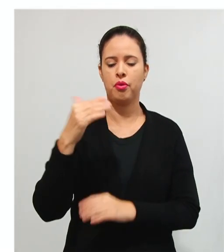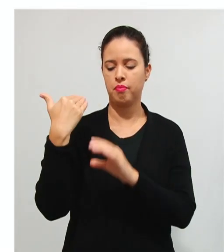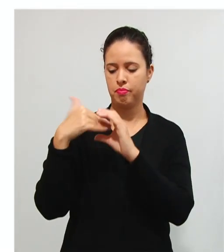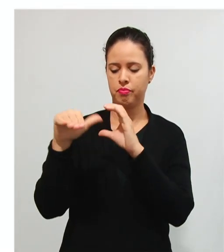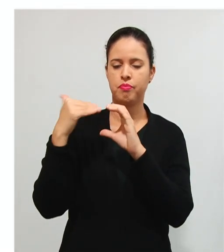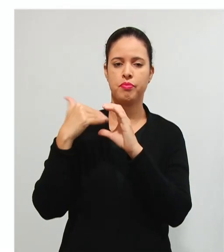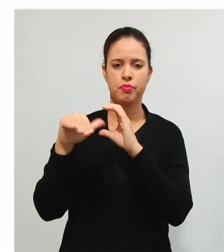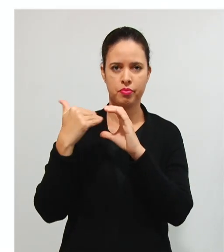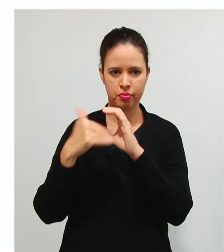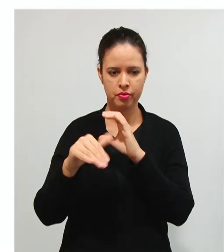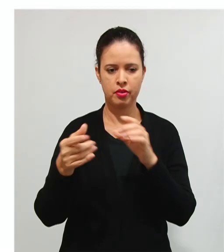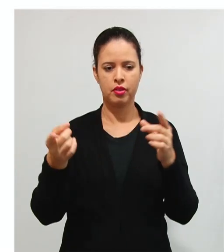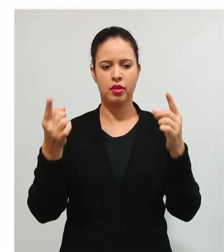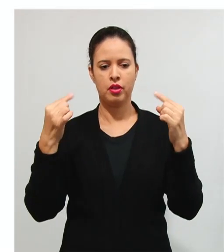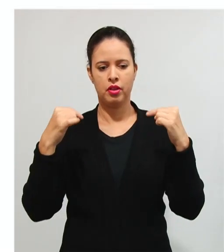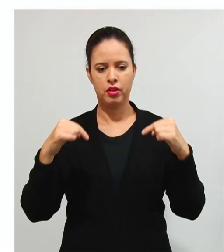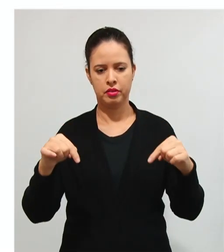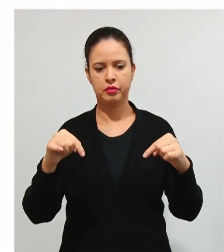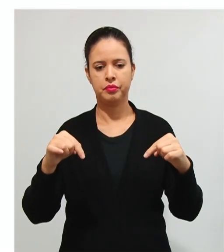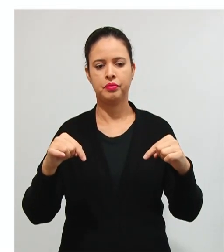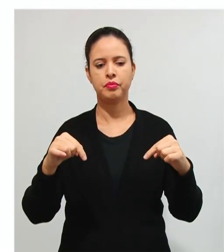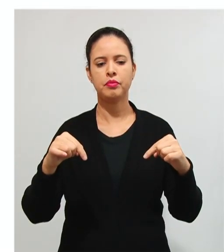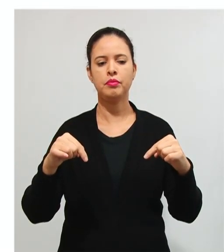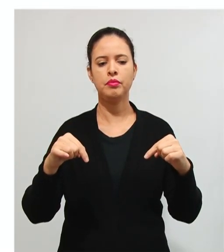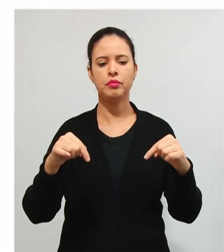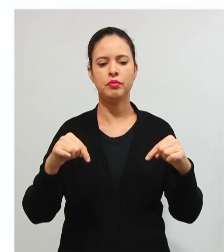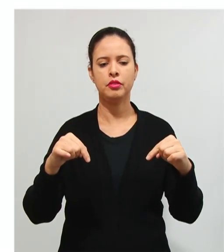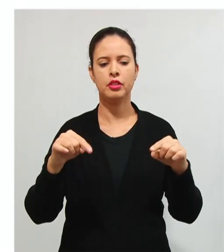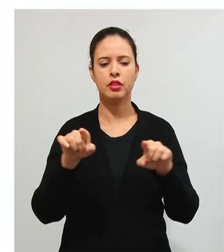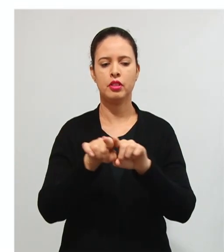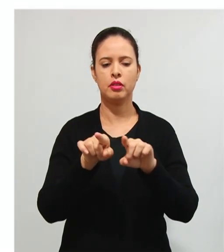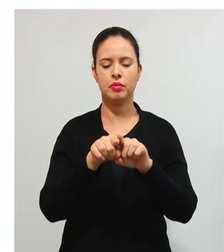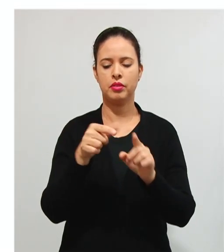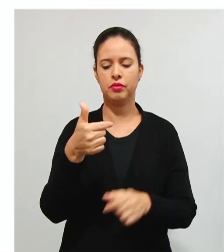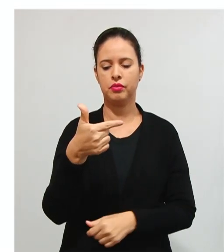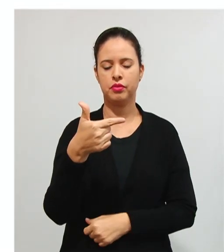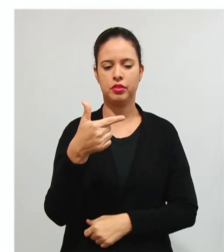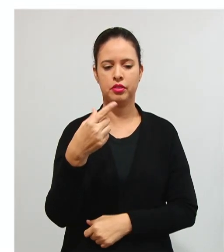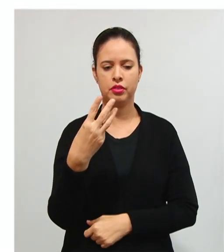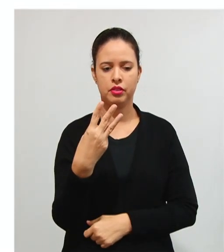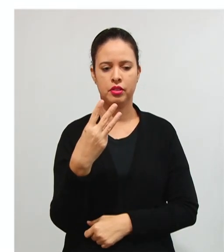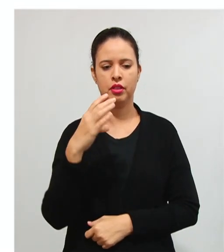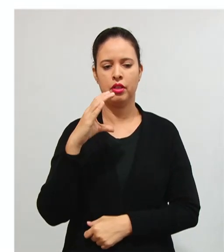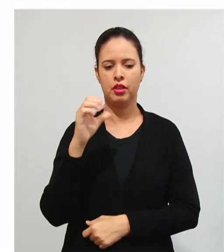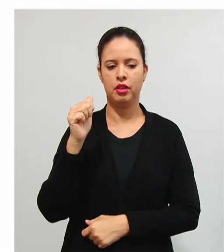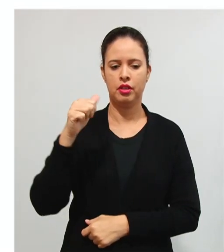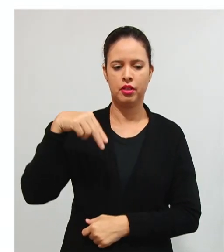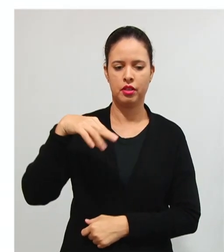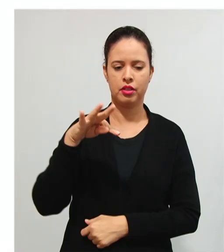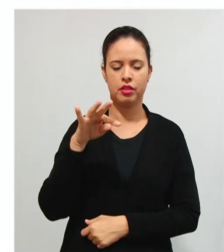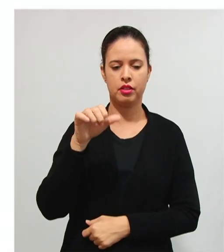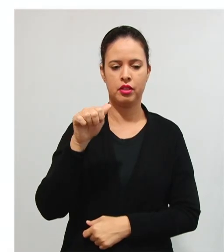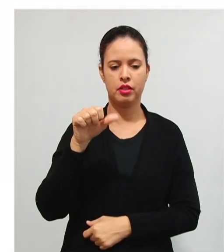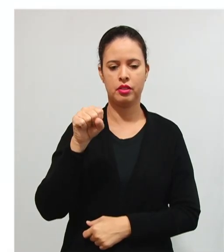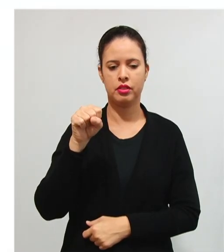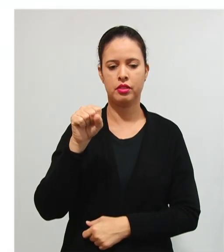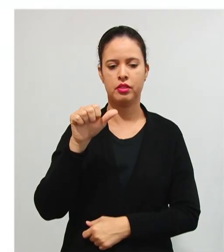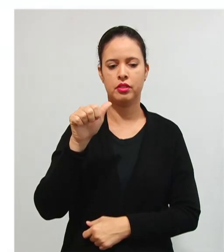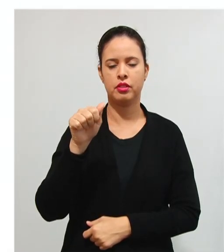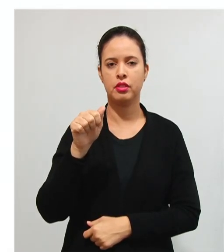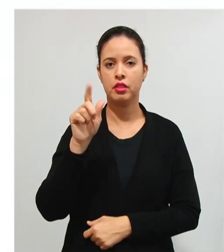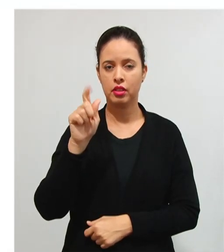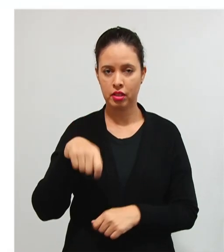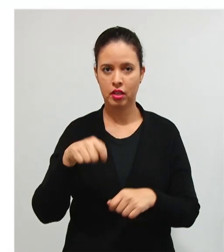citar o Outlook, também é um cliente de e-mail. O Camtasia, que é uma ferramenta que permite gravar a